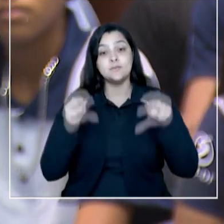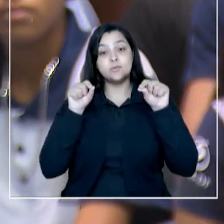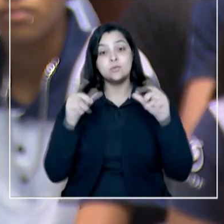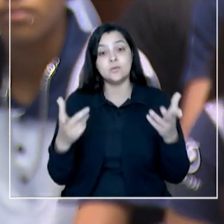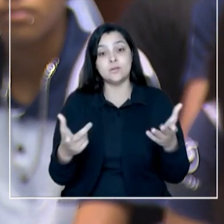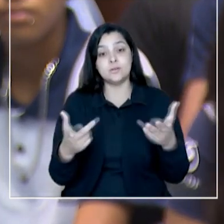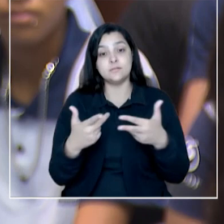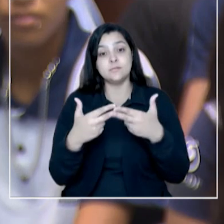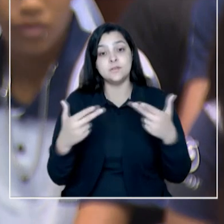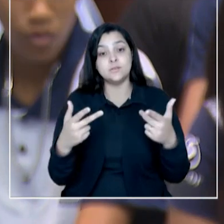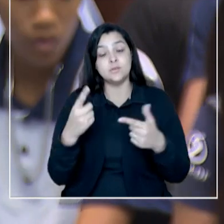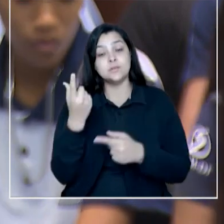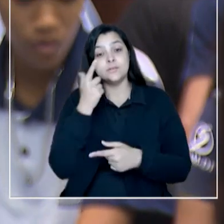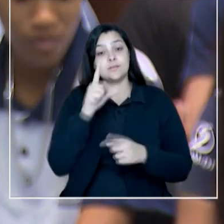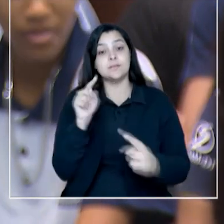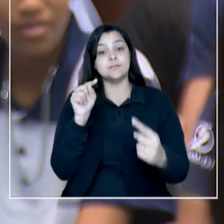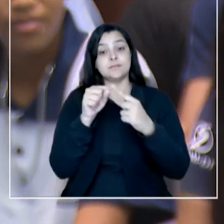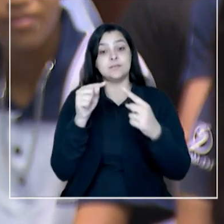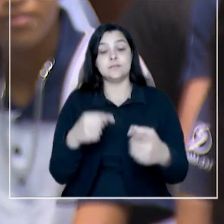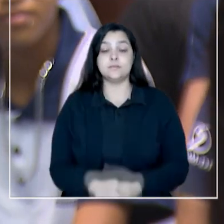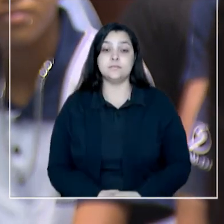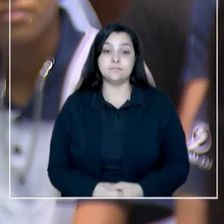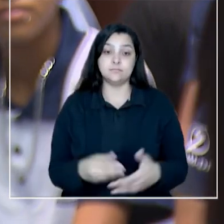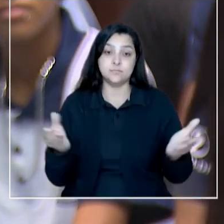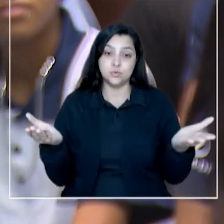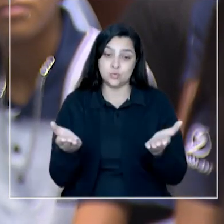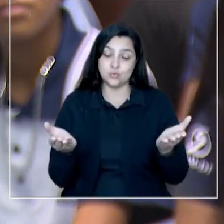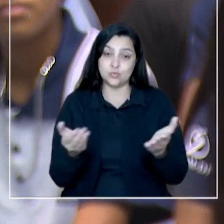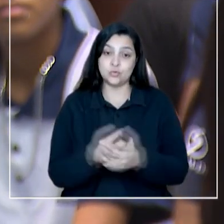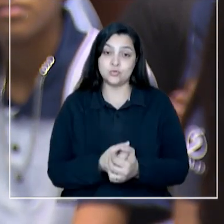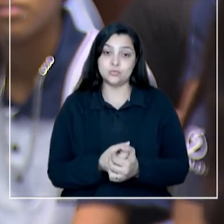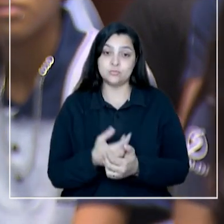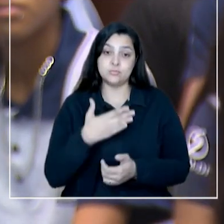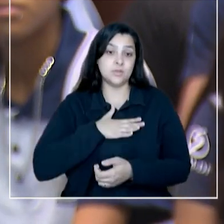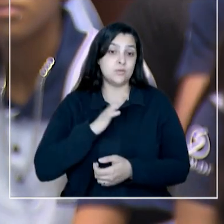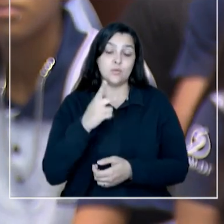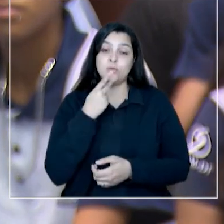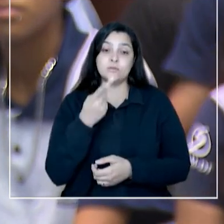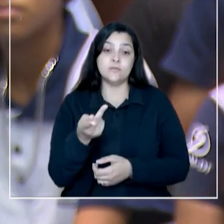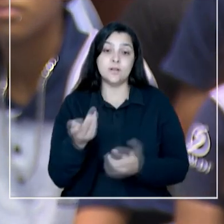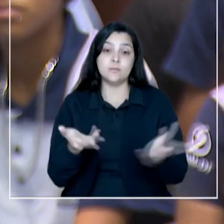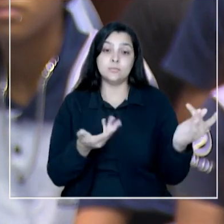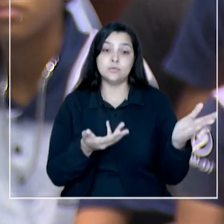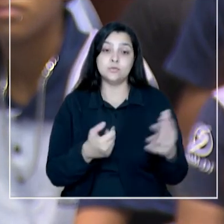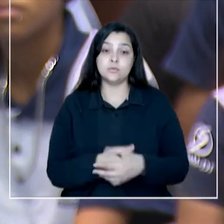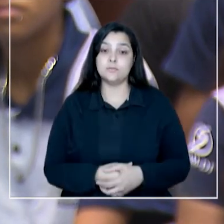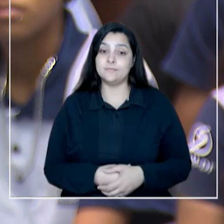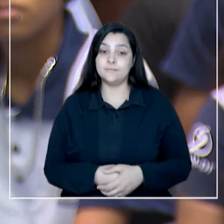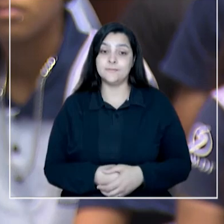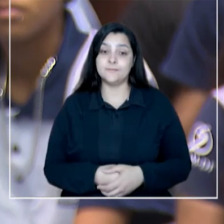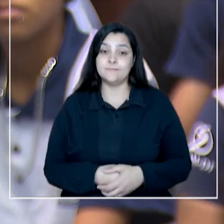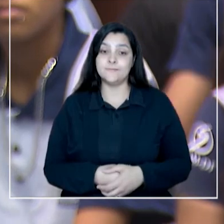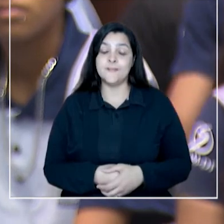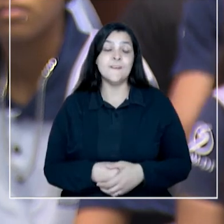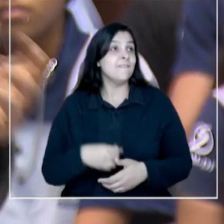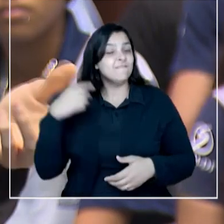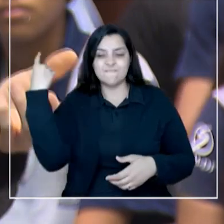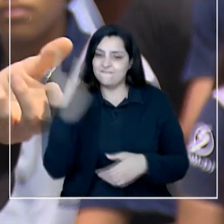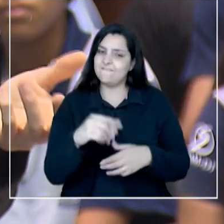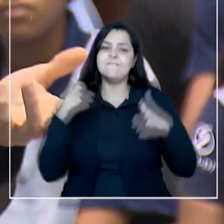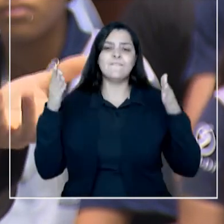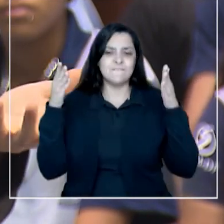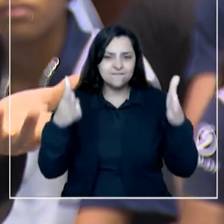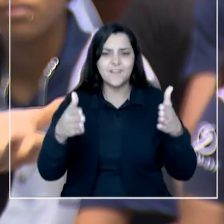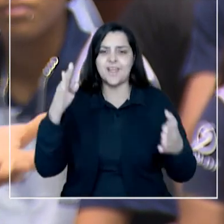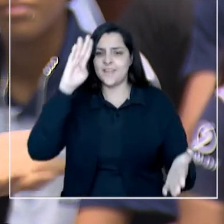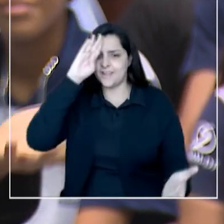certo e tal. Mas eu hoje em dia, não gosto de falar muito assim para o jovem pula de ponta, porque eu acho que